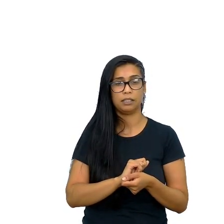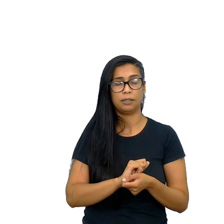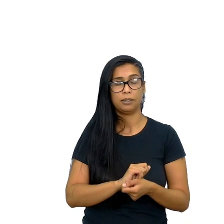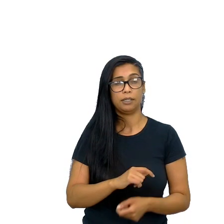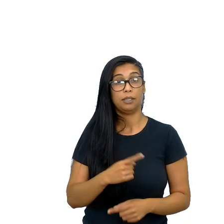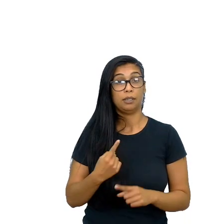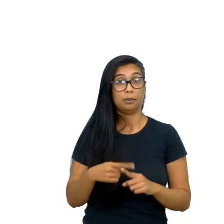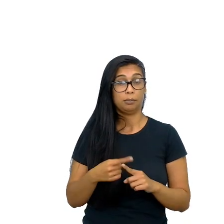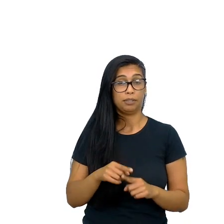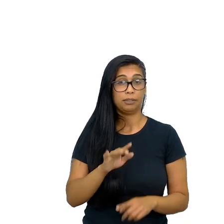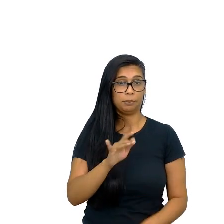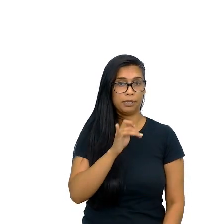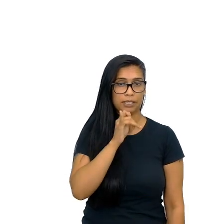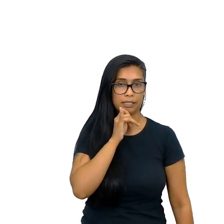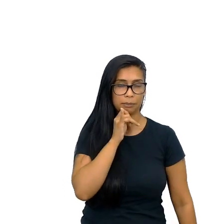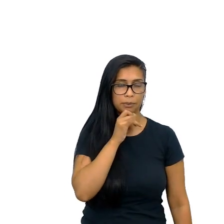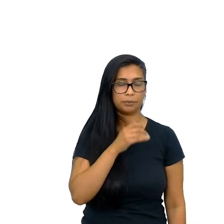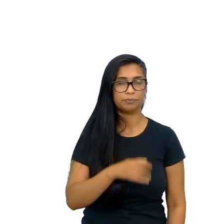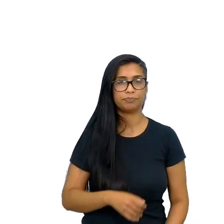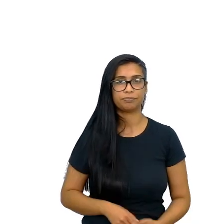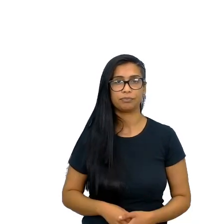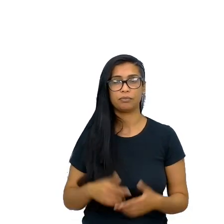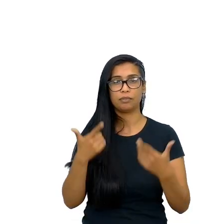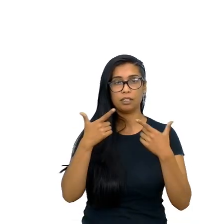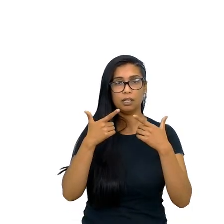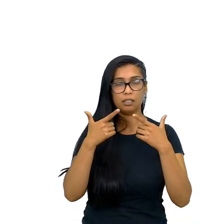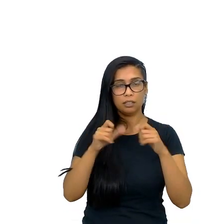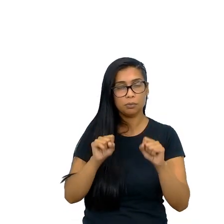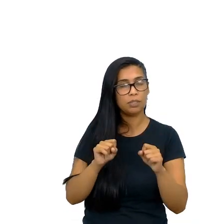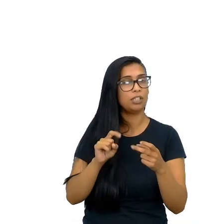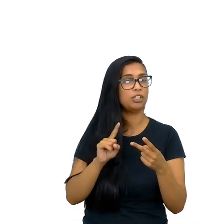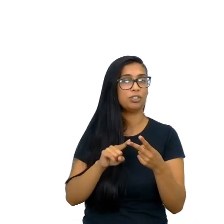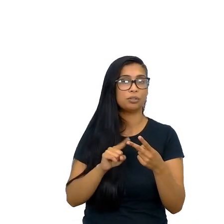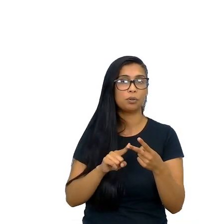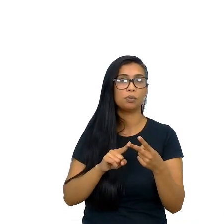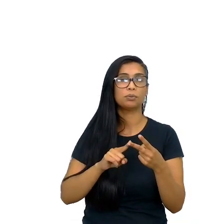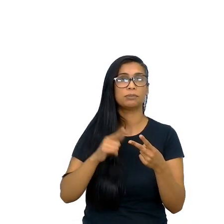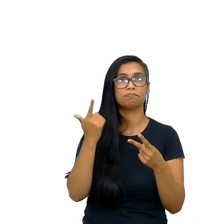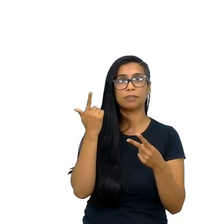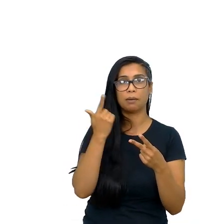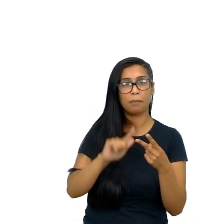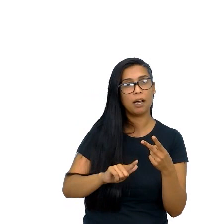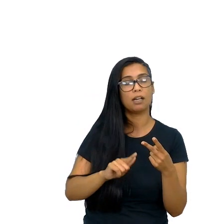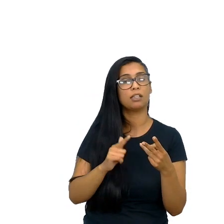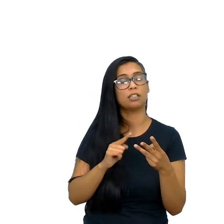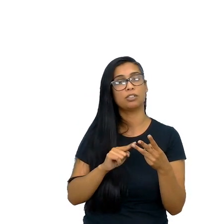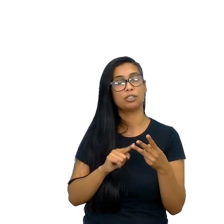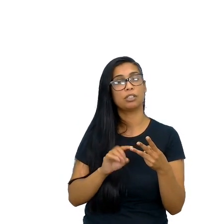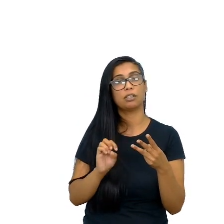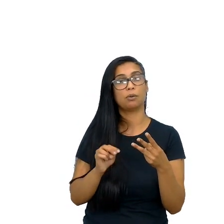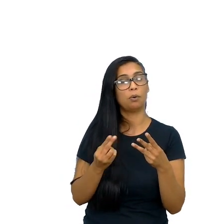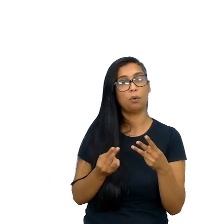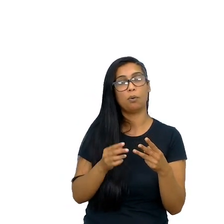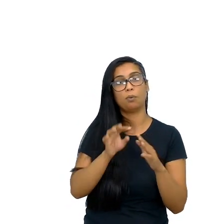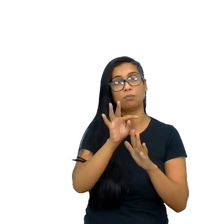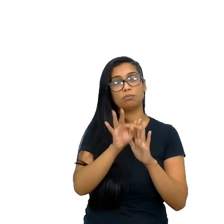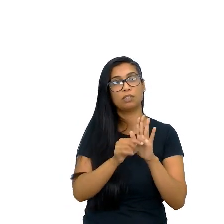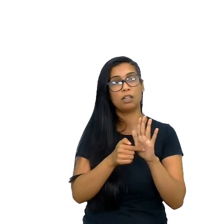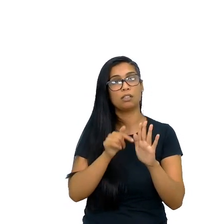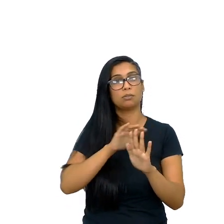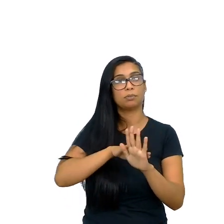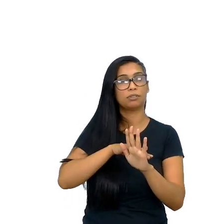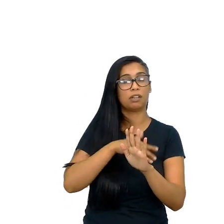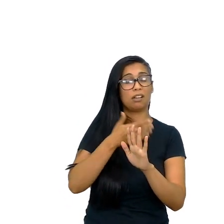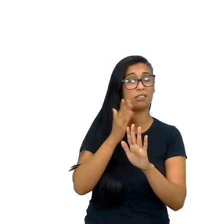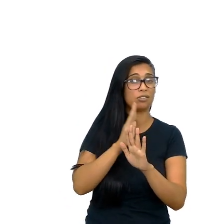coesivos, se ele utiliza os recursos linguísticos e gramaticais, textuais, se ele planeja, por meio de roteiros, as ideias centrais,